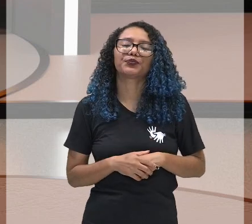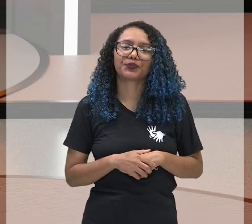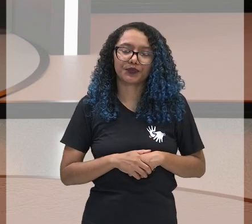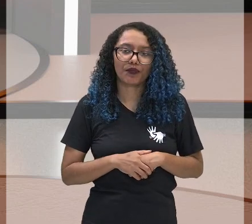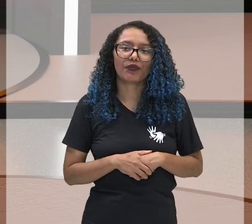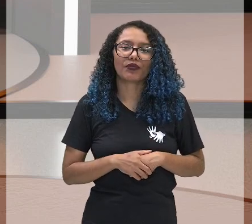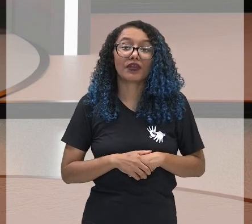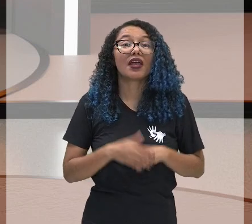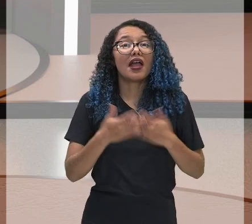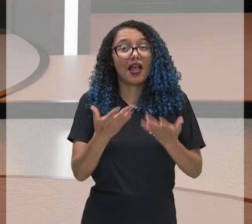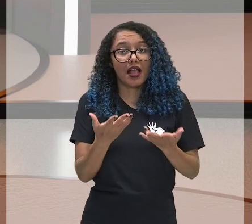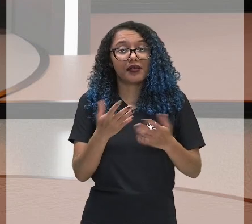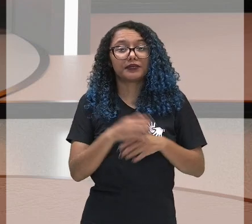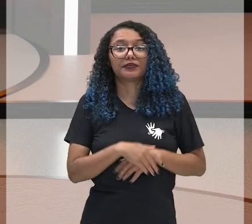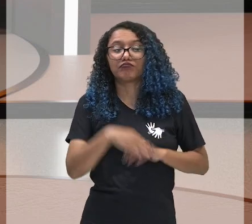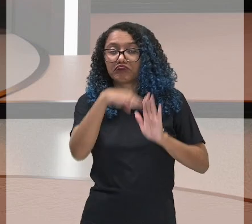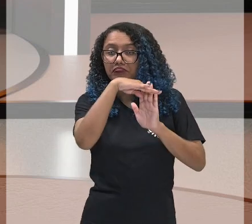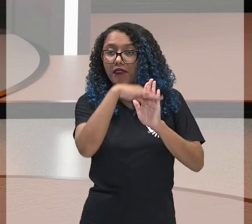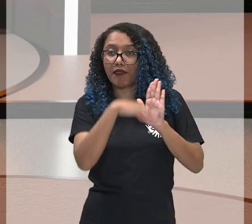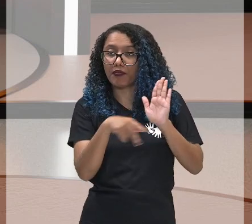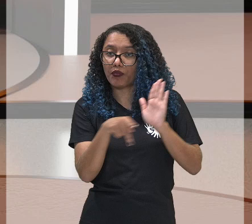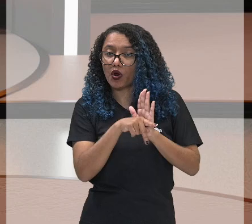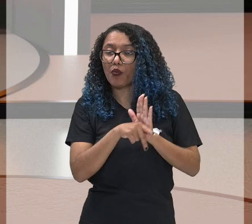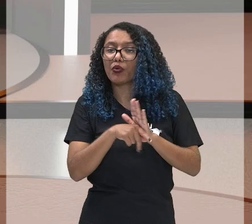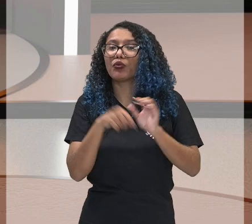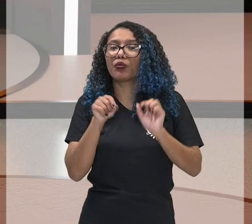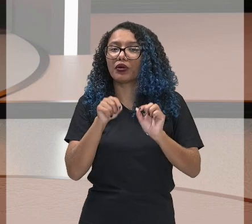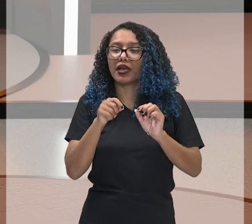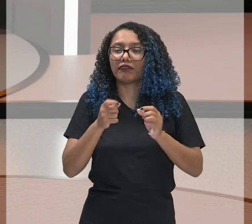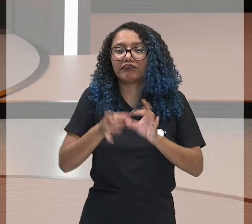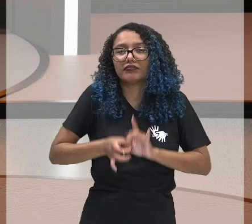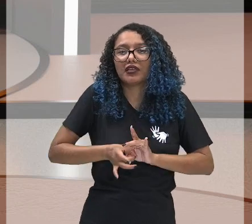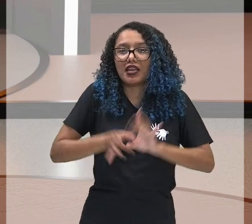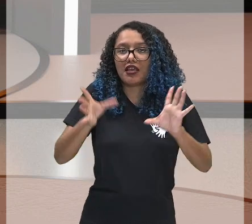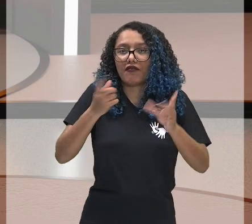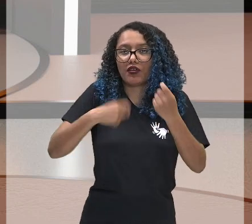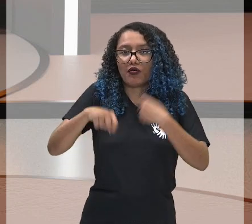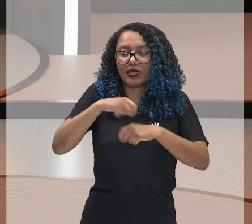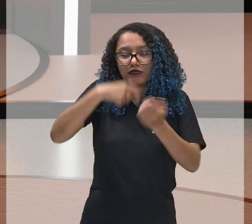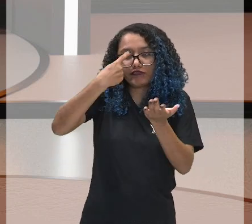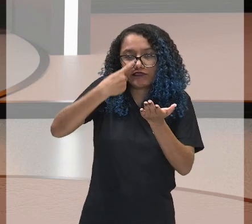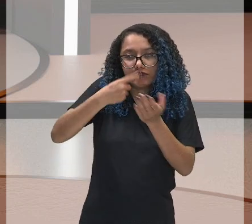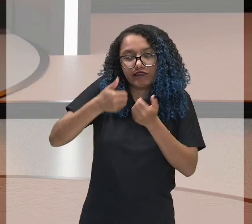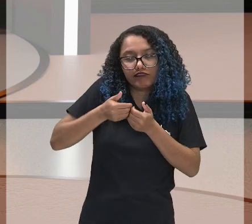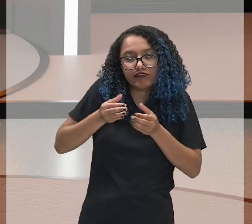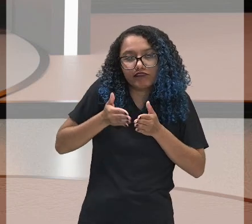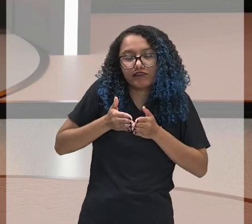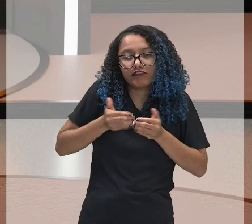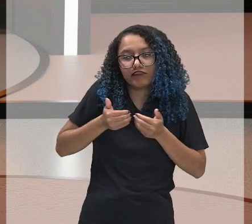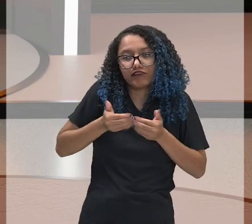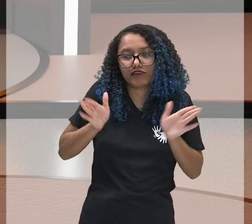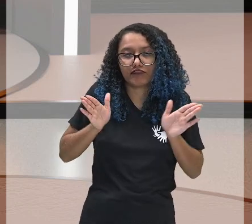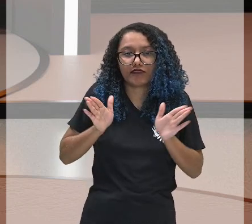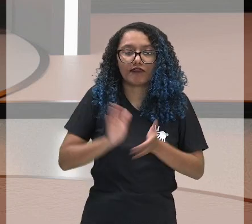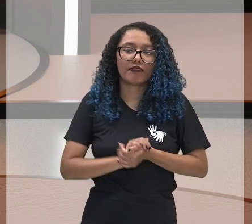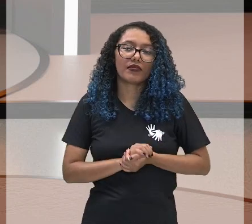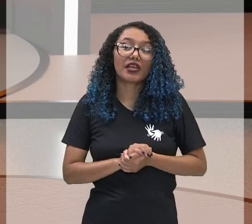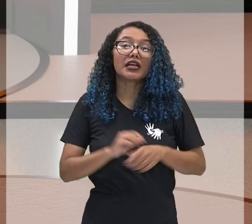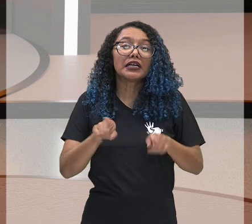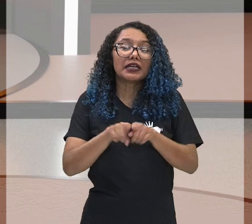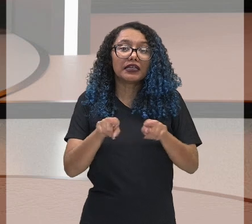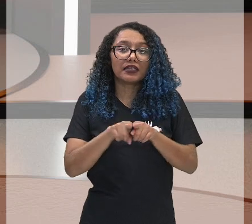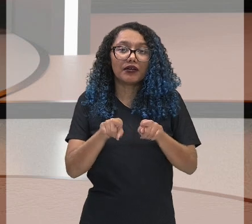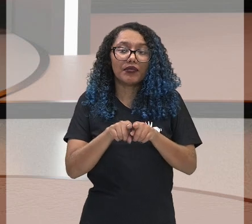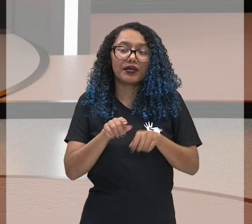essa assinatura da abertura dos portos queria falar pra gente. E também o Brasil foi elevado à categoria de Reino Unido e